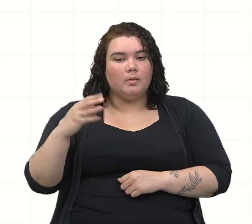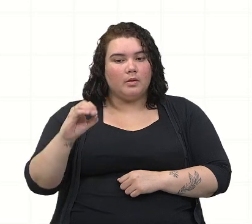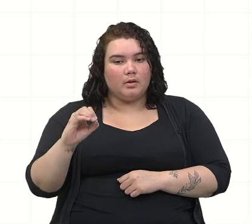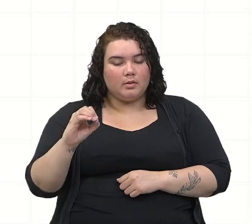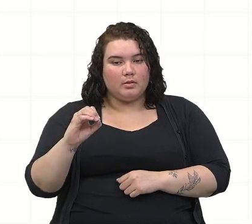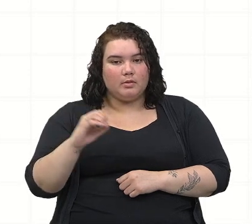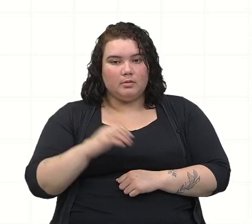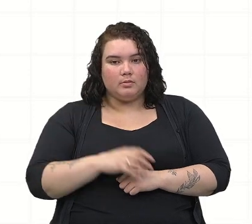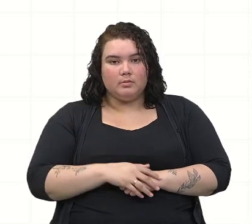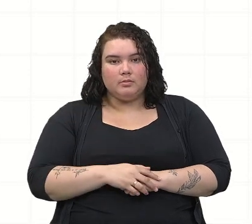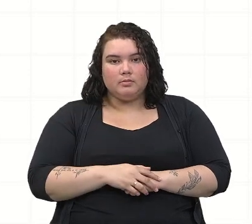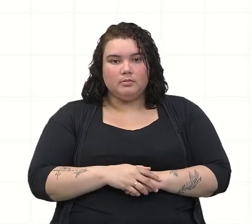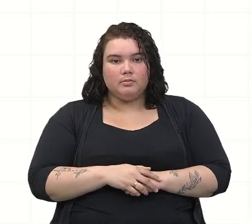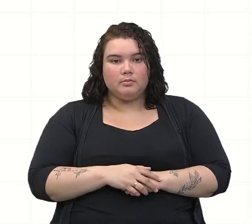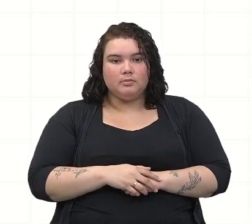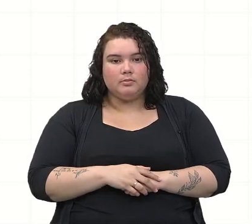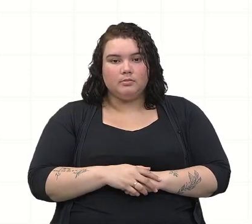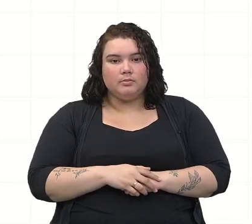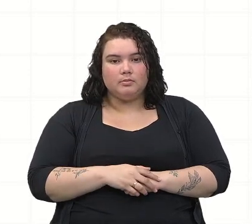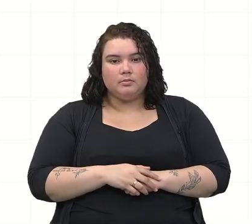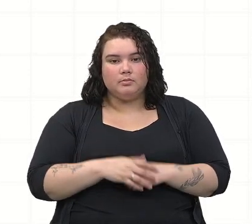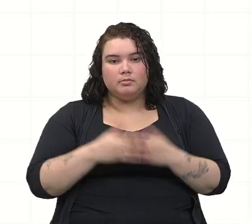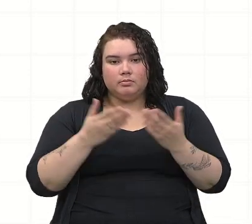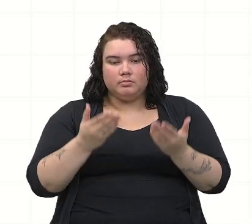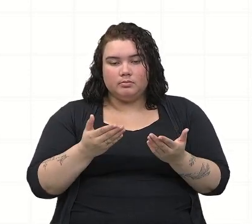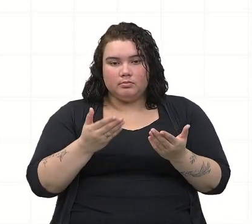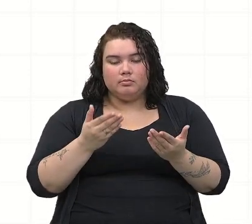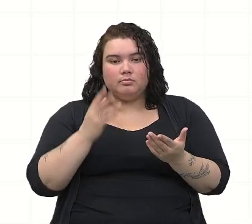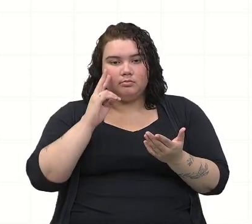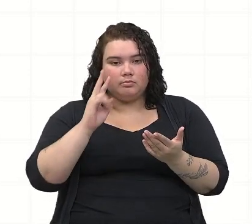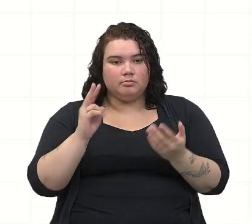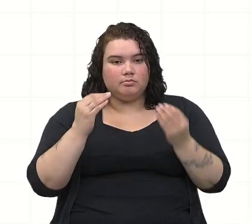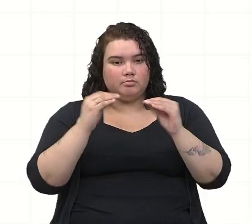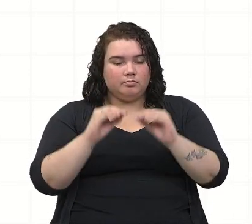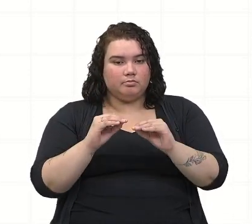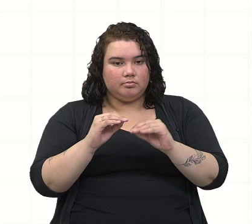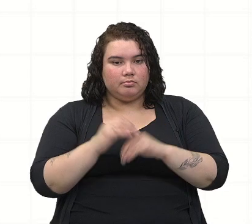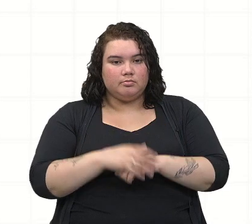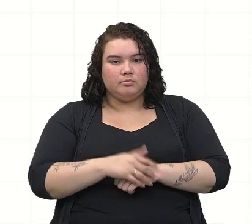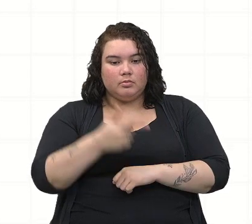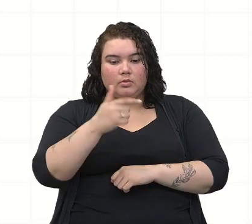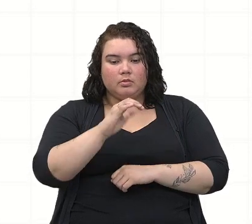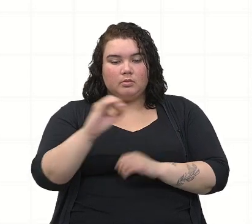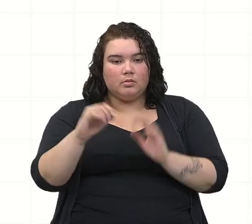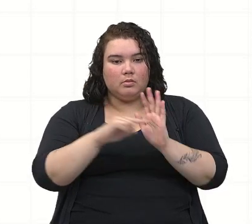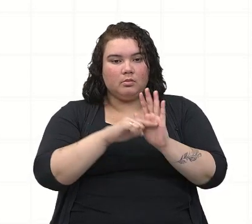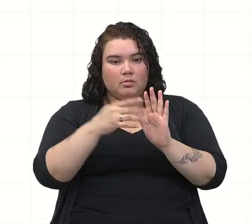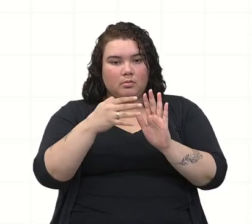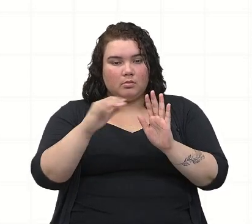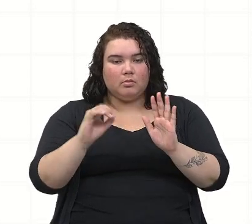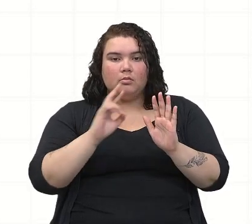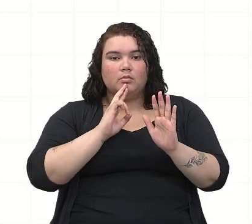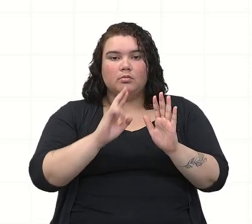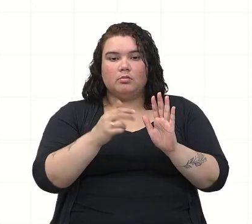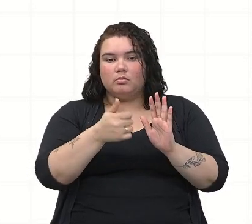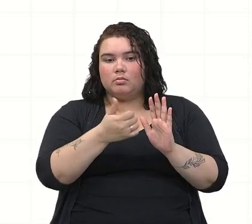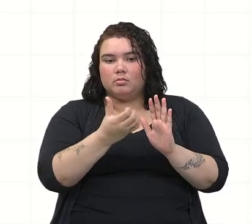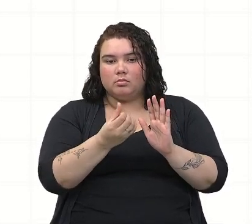que é igual a 40. Tá? Então, isso é igual a 40, 200 menos 40,